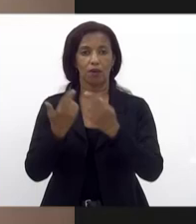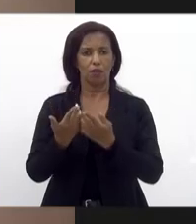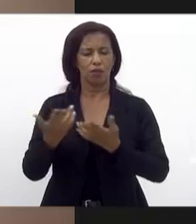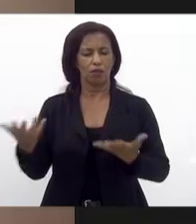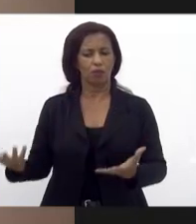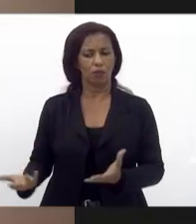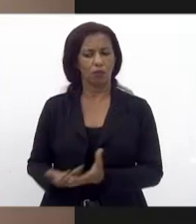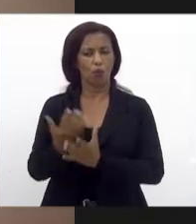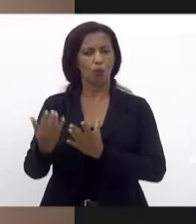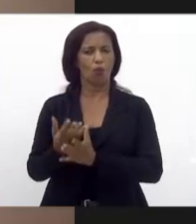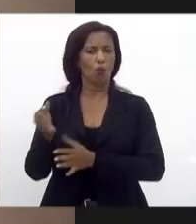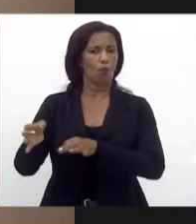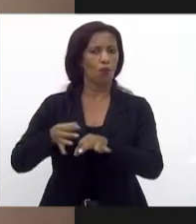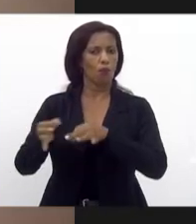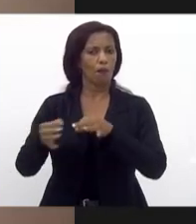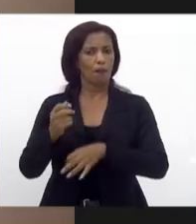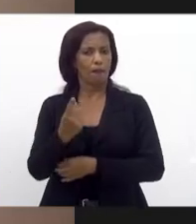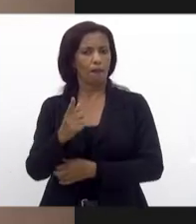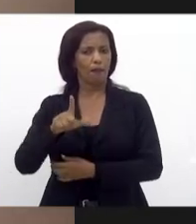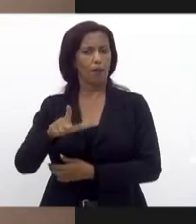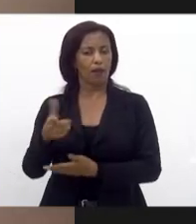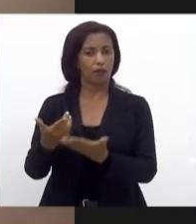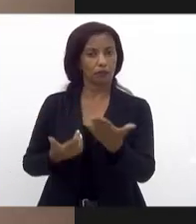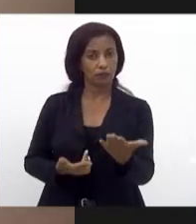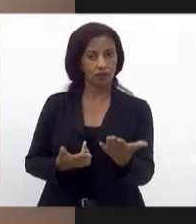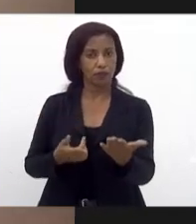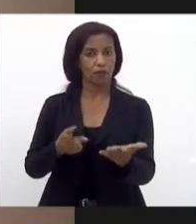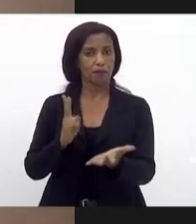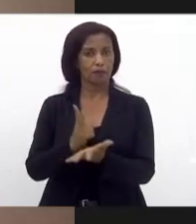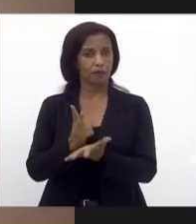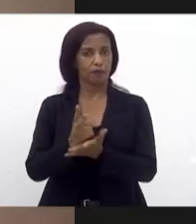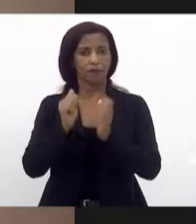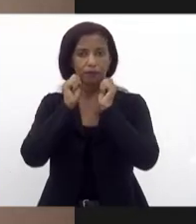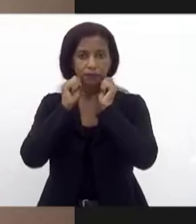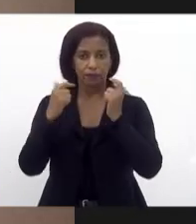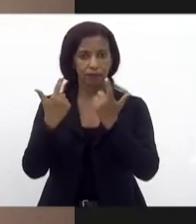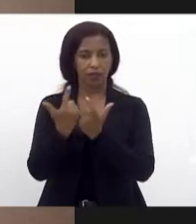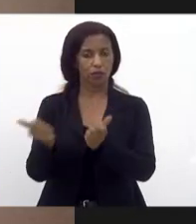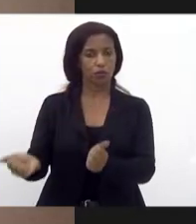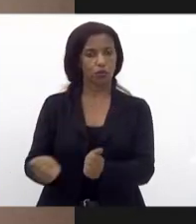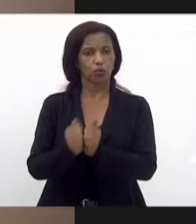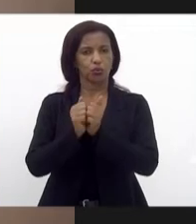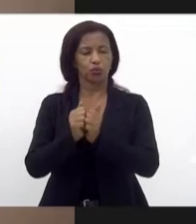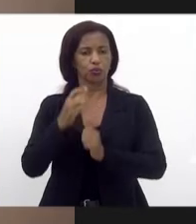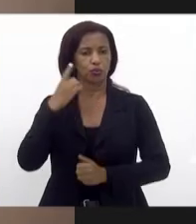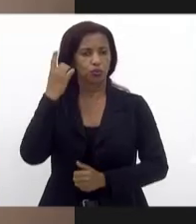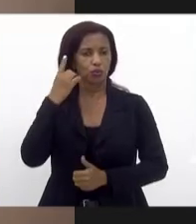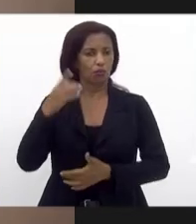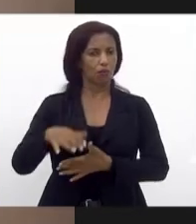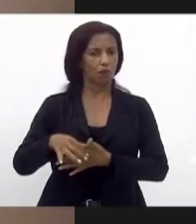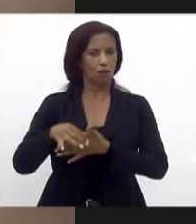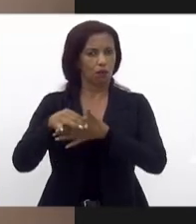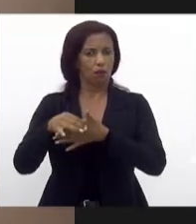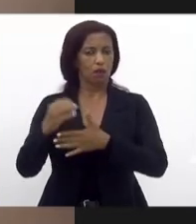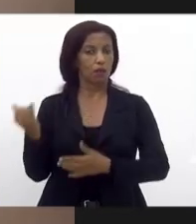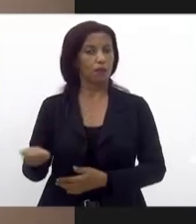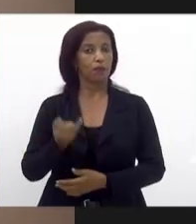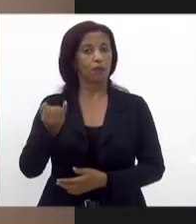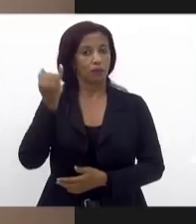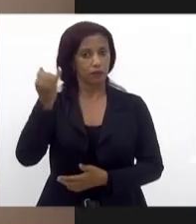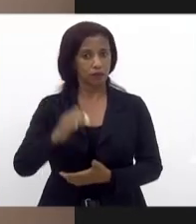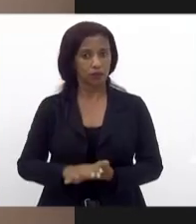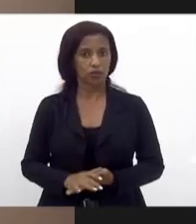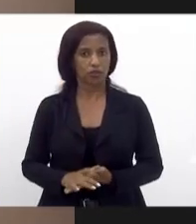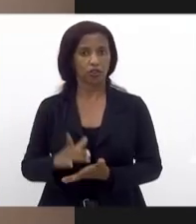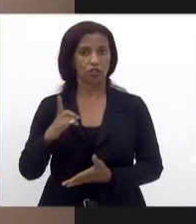motivou o projeto de lei que Vossa Excelência aí na Alerj, junto com os deputados, liderou, importante,